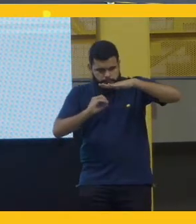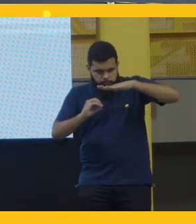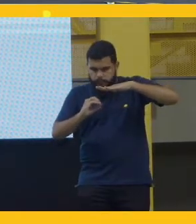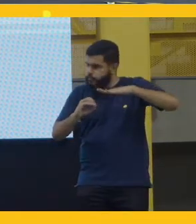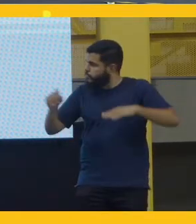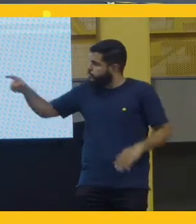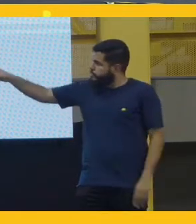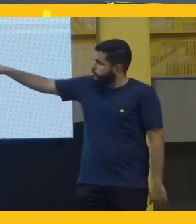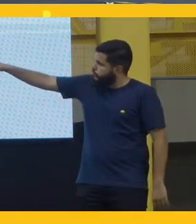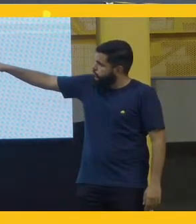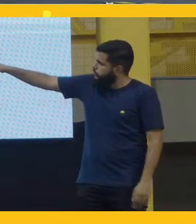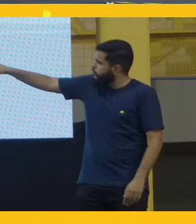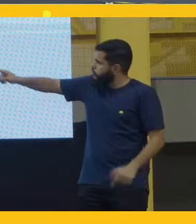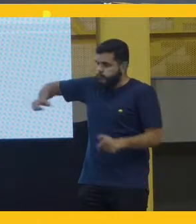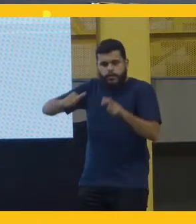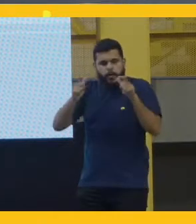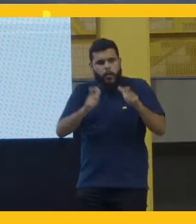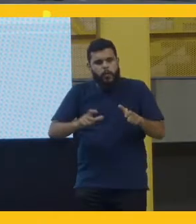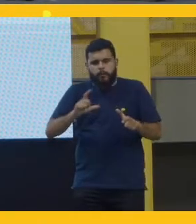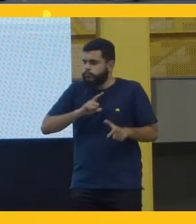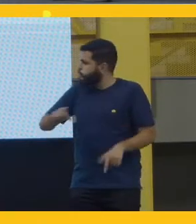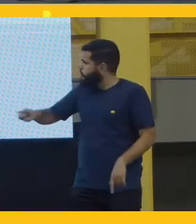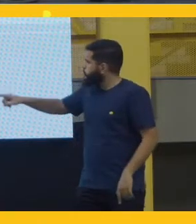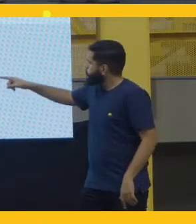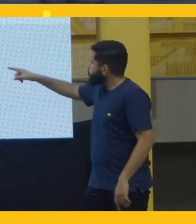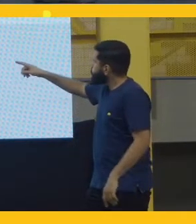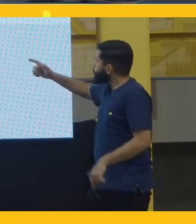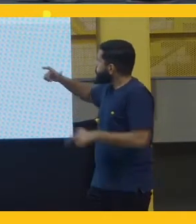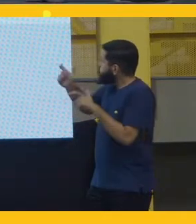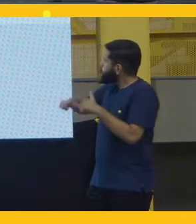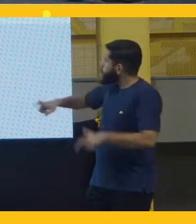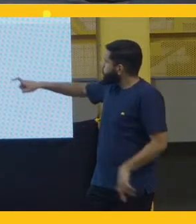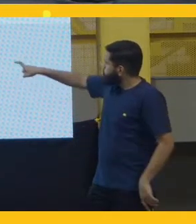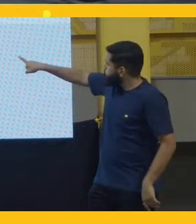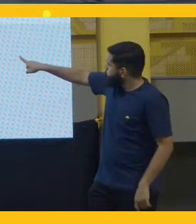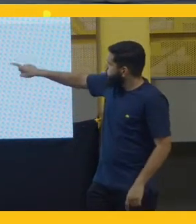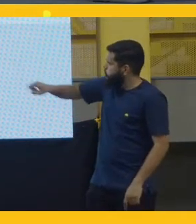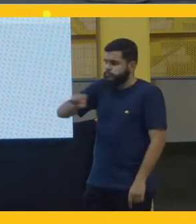nanômetros. Onde é que está aqui os 500?